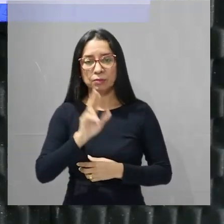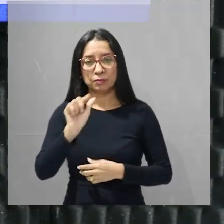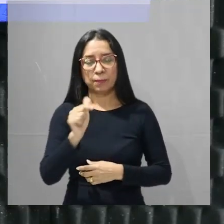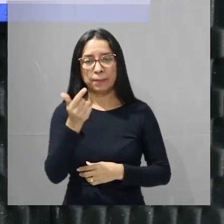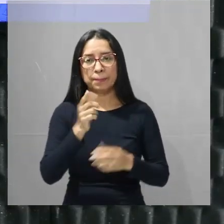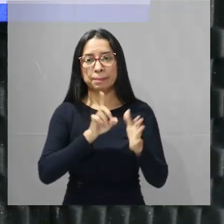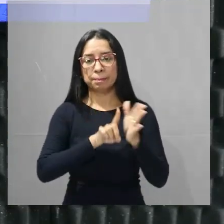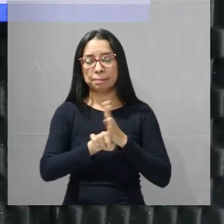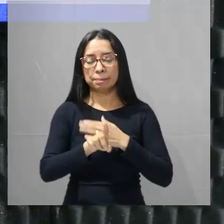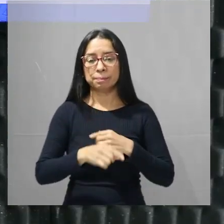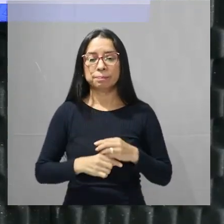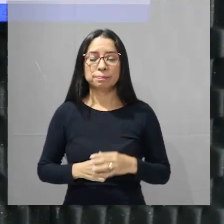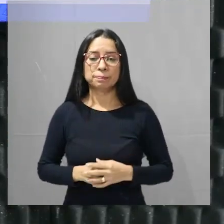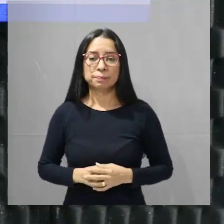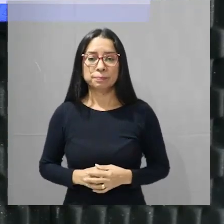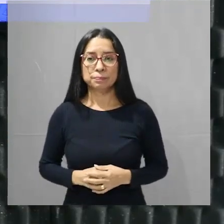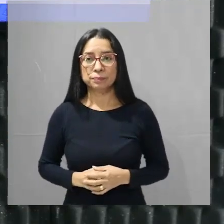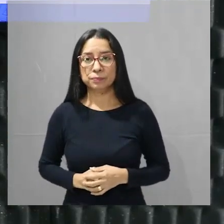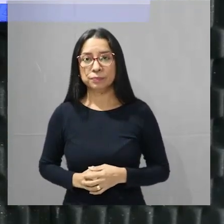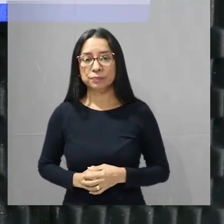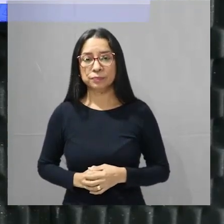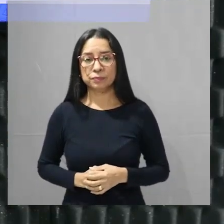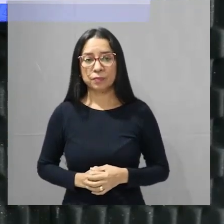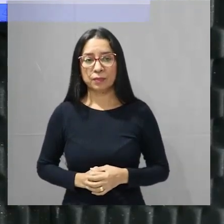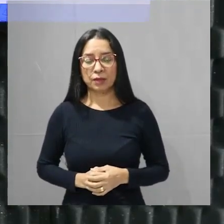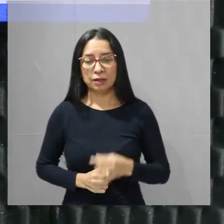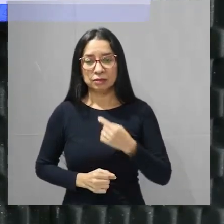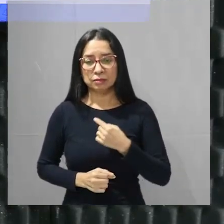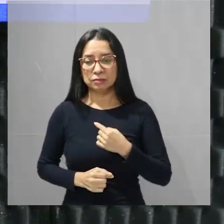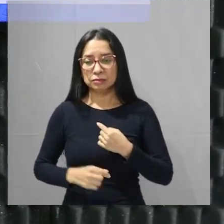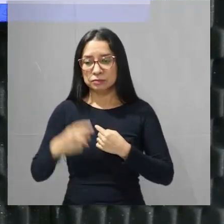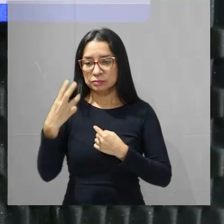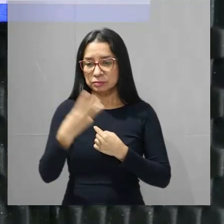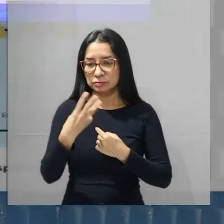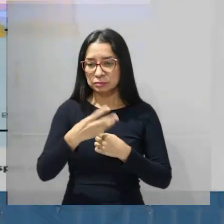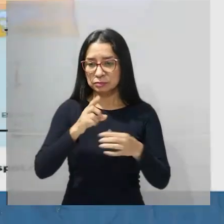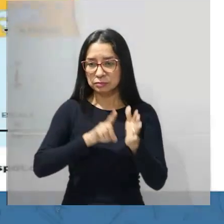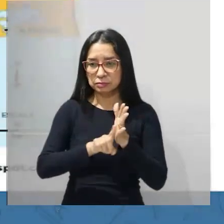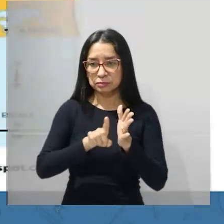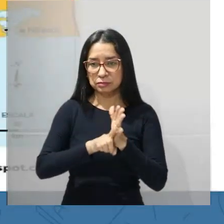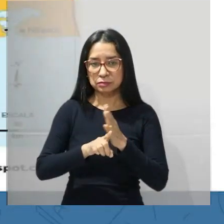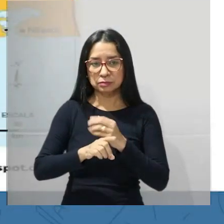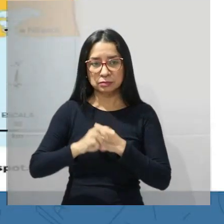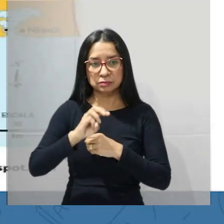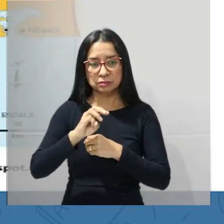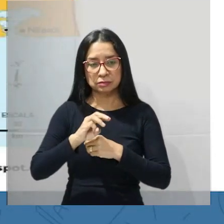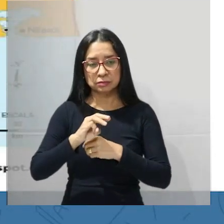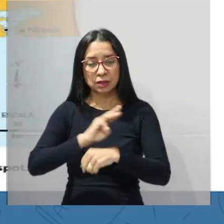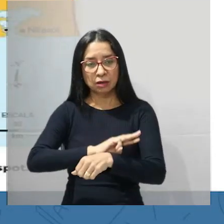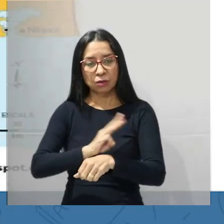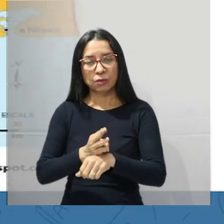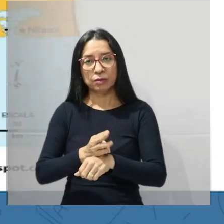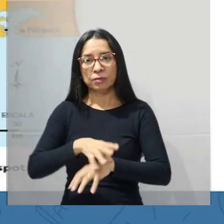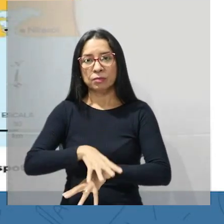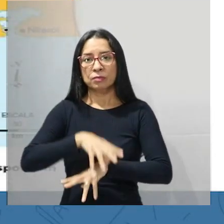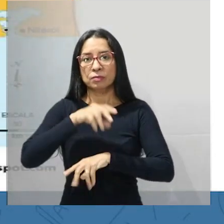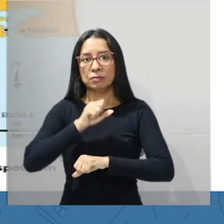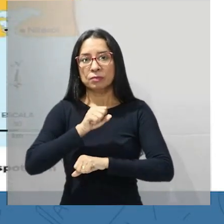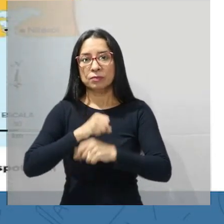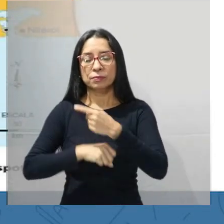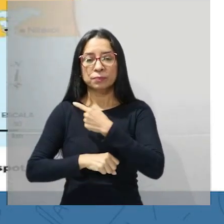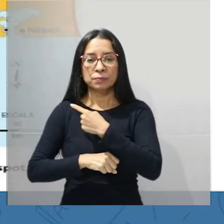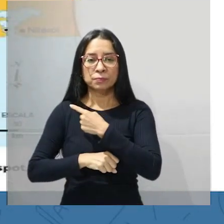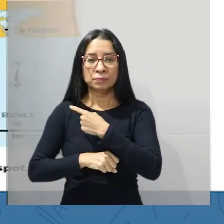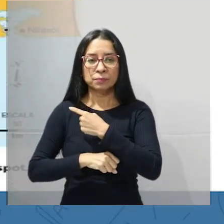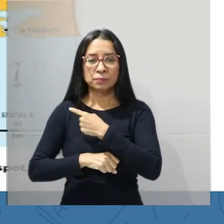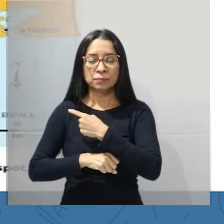tem mais coisa legal aqui para a gente responder. Terceira questão, questão da UEMA, respira. Aí ele vai dizer aqui,